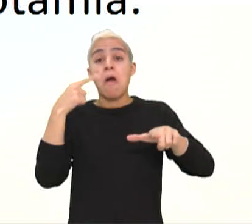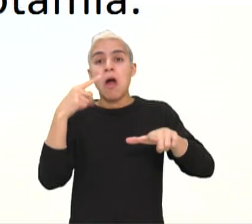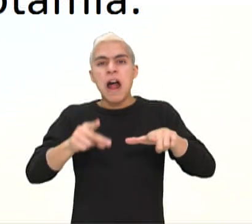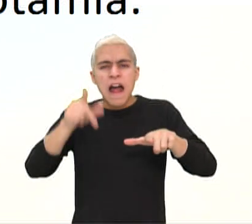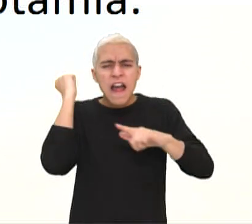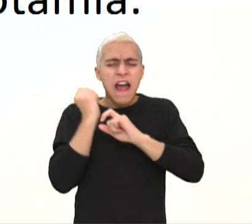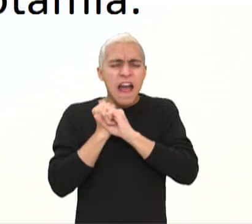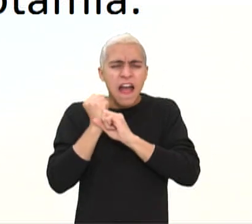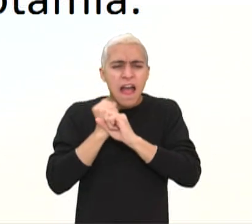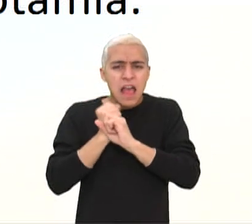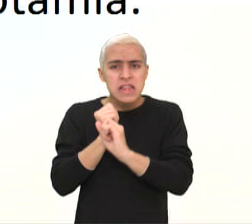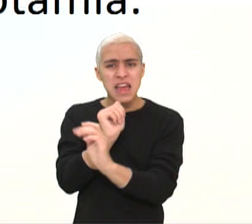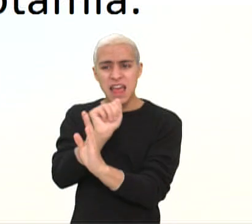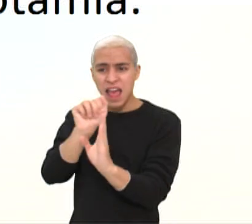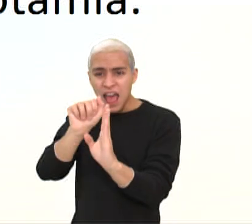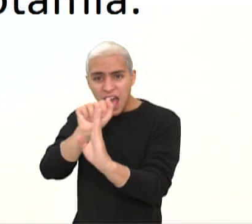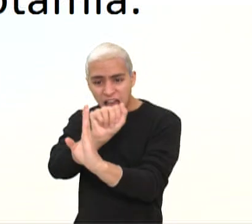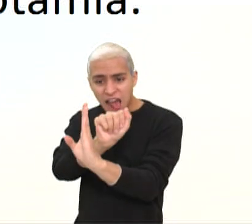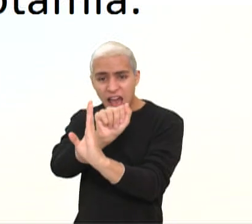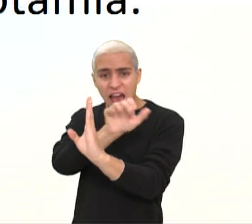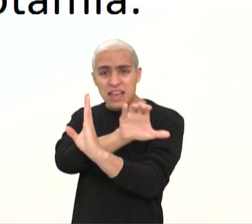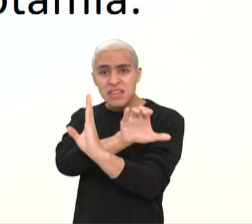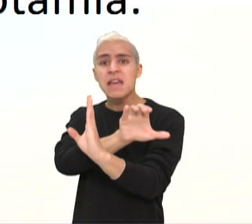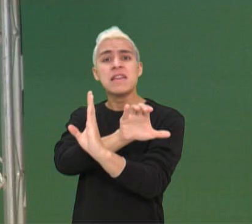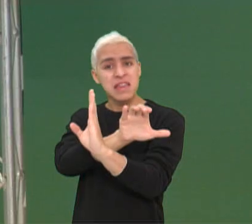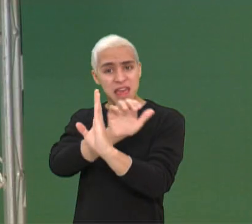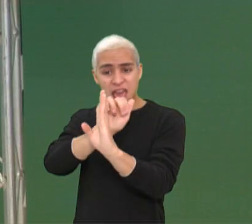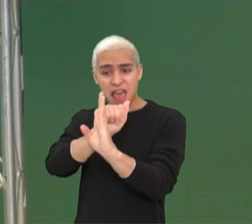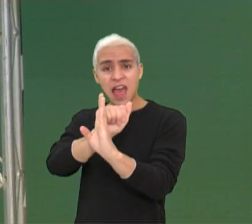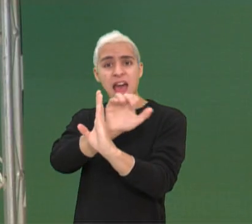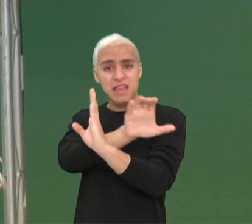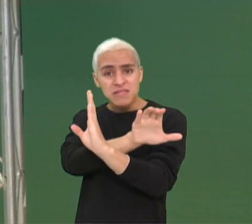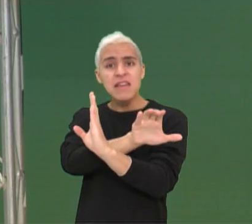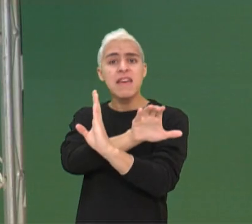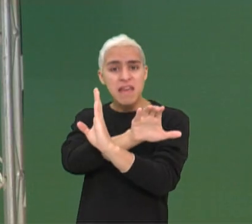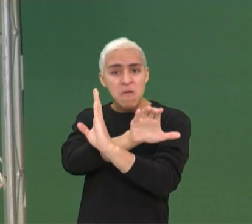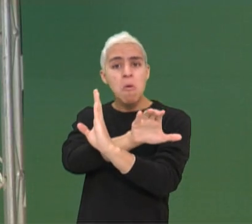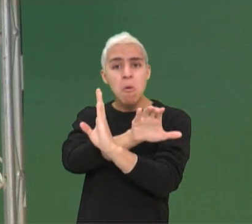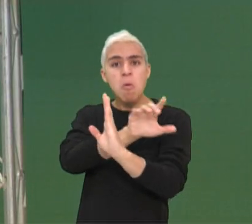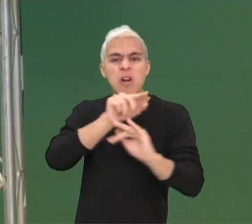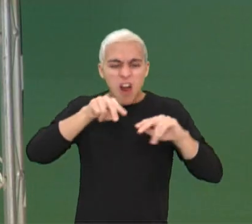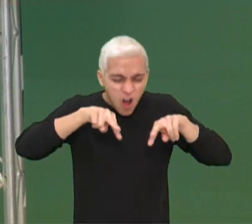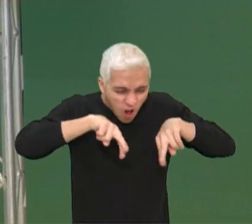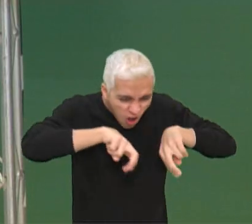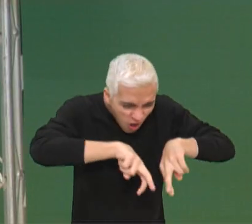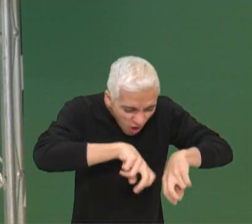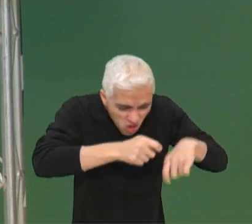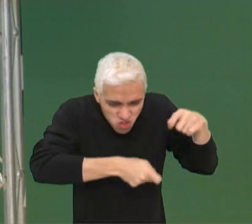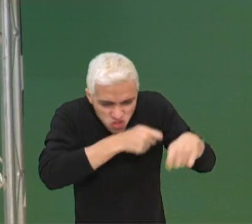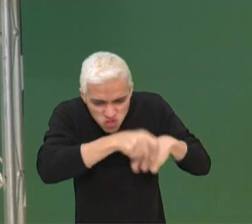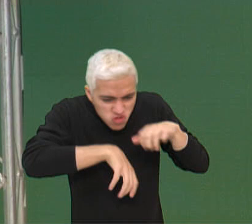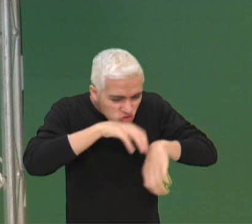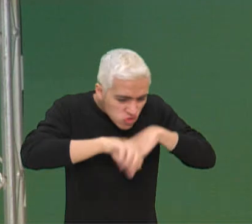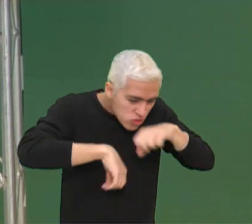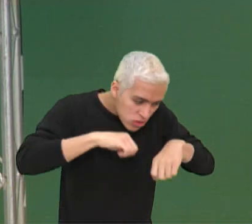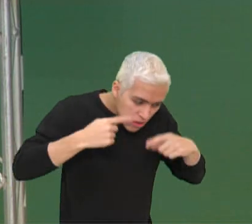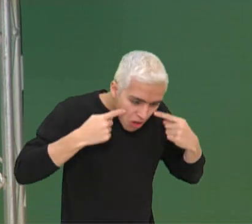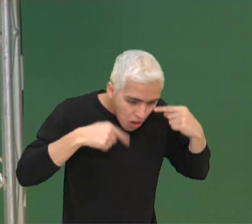anos antes de Cristo. Então, jogos velhos, escavação. Então, eles escavaram e